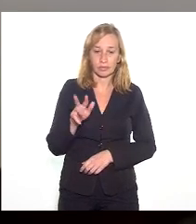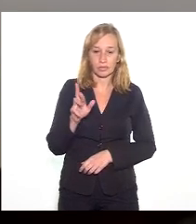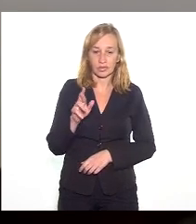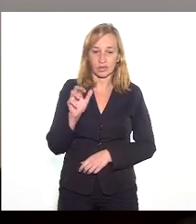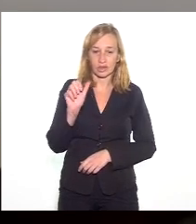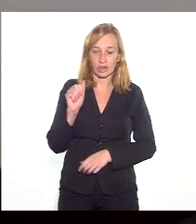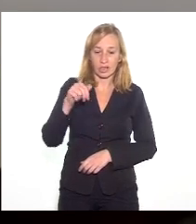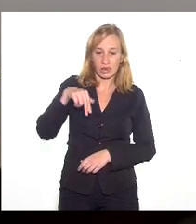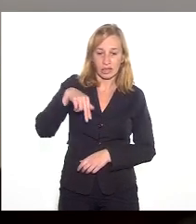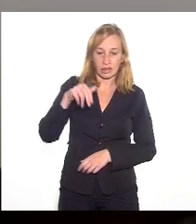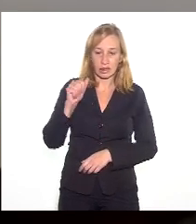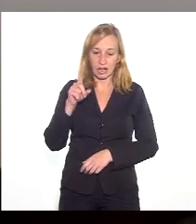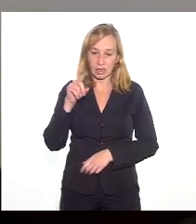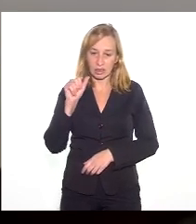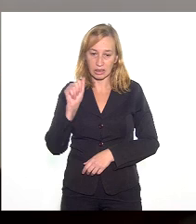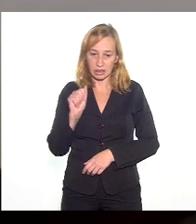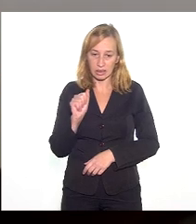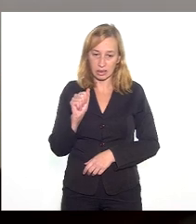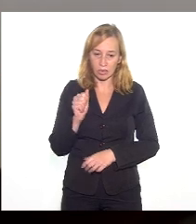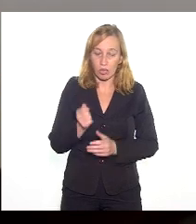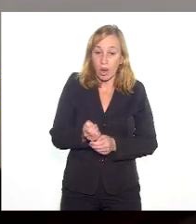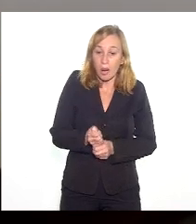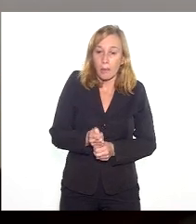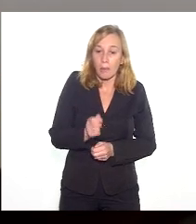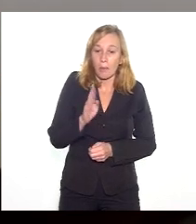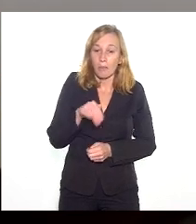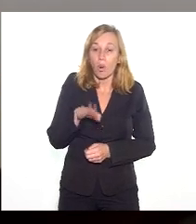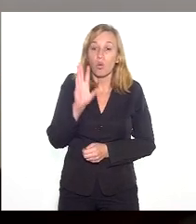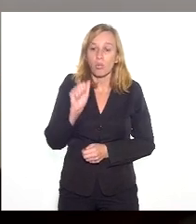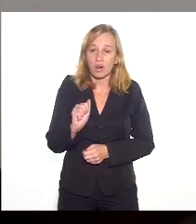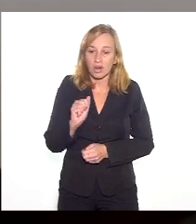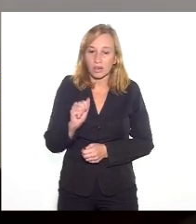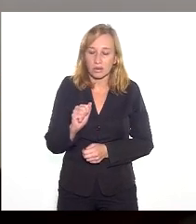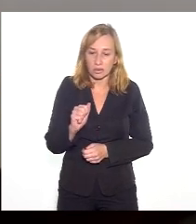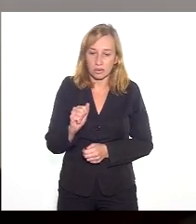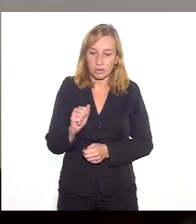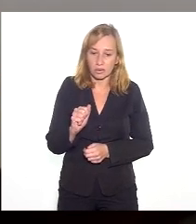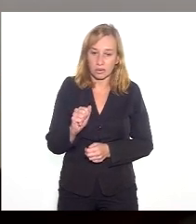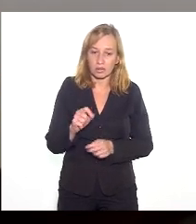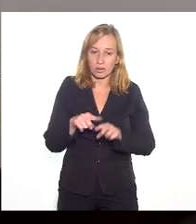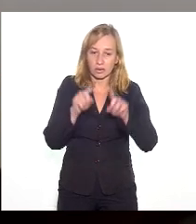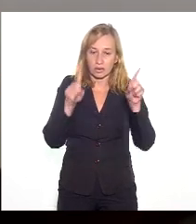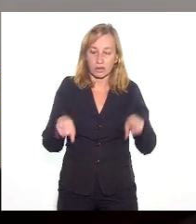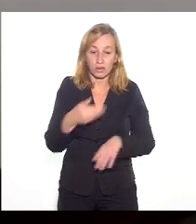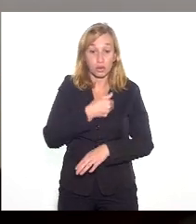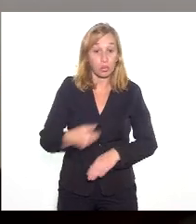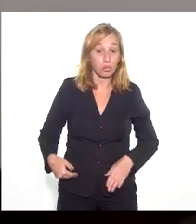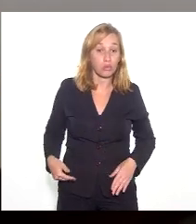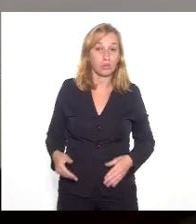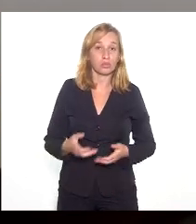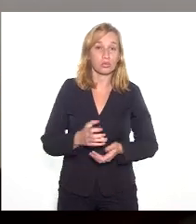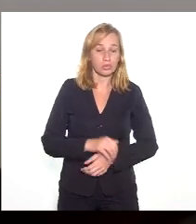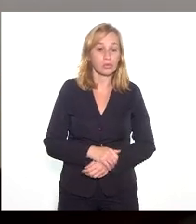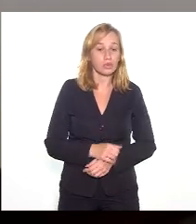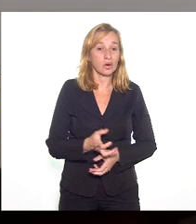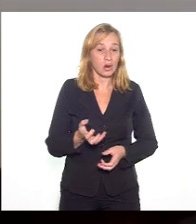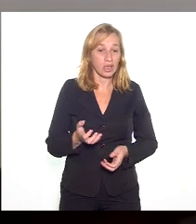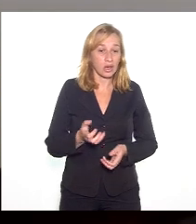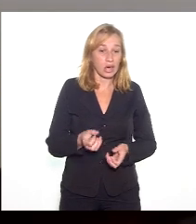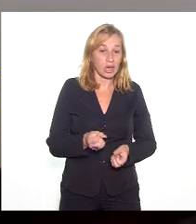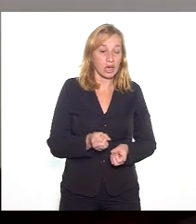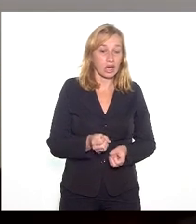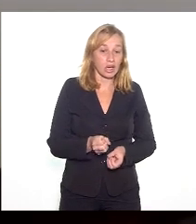no bolso do servidor público. Ou seja, é um governo que quer, deputado Eliomar, explodir com o serviço público.